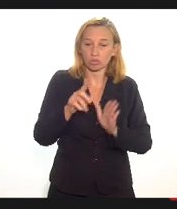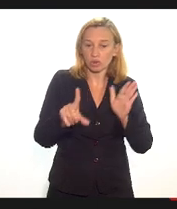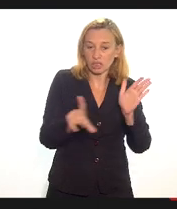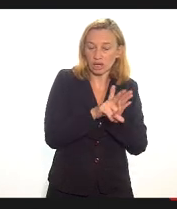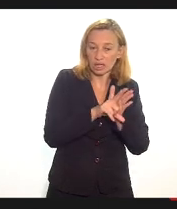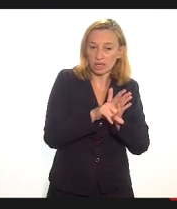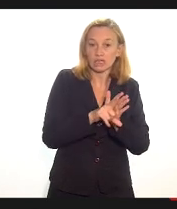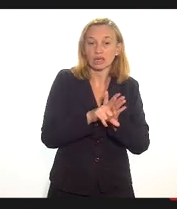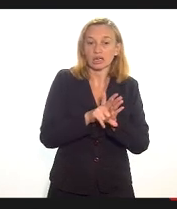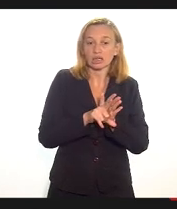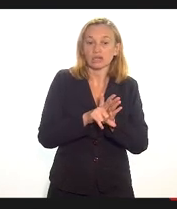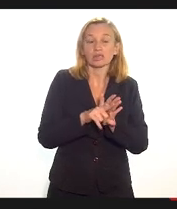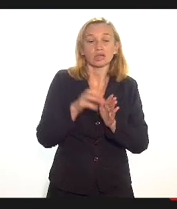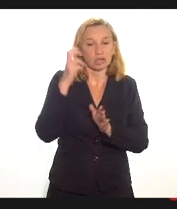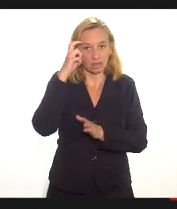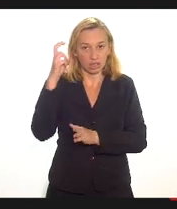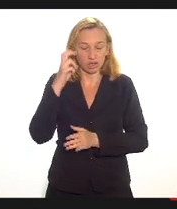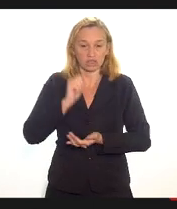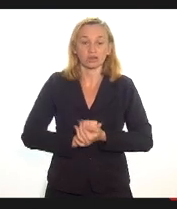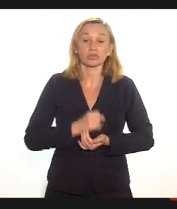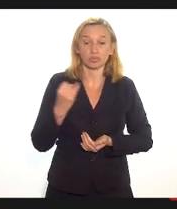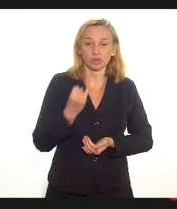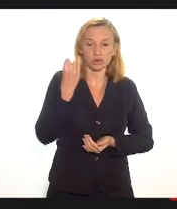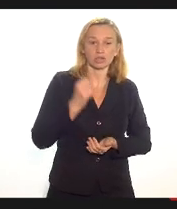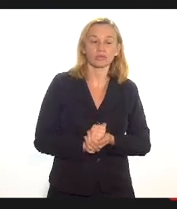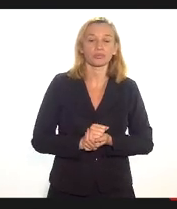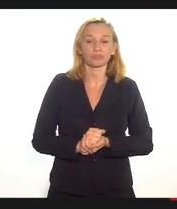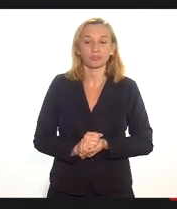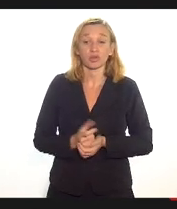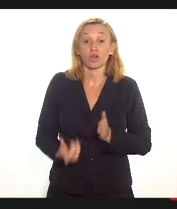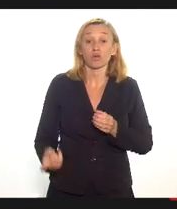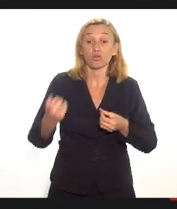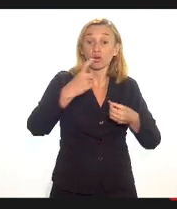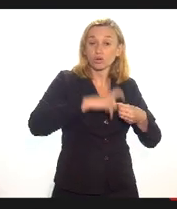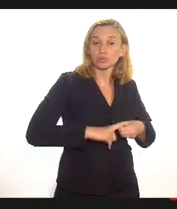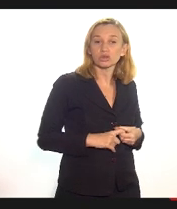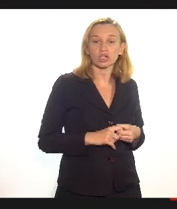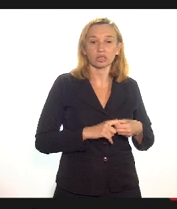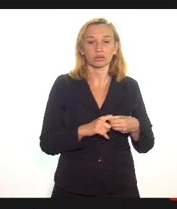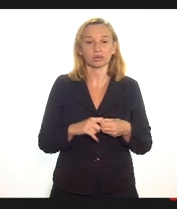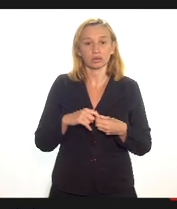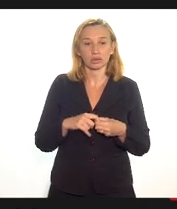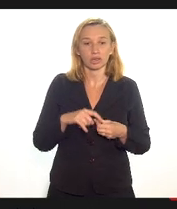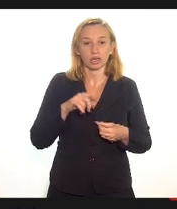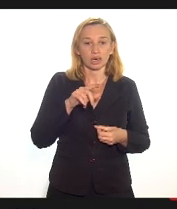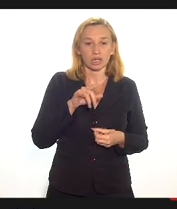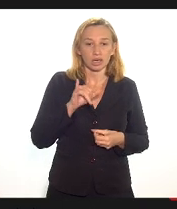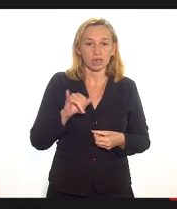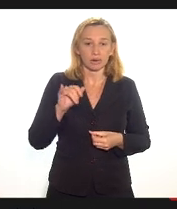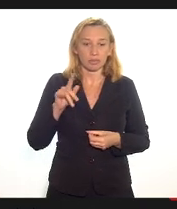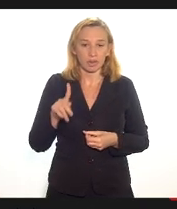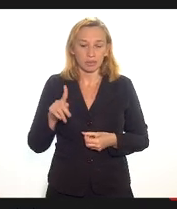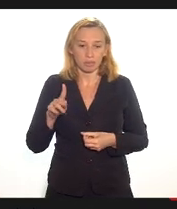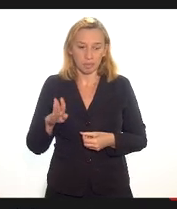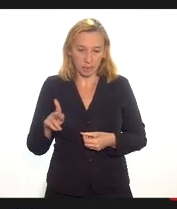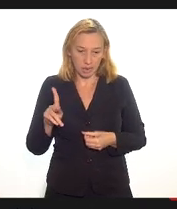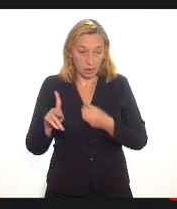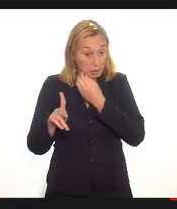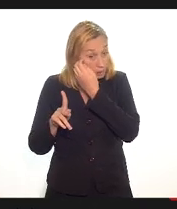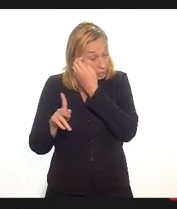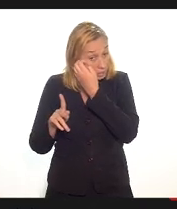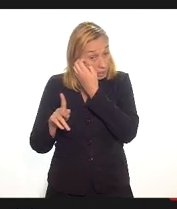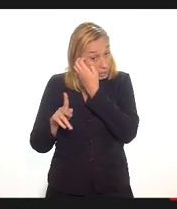bastante inteligente. Então, voltando, o IBP, ele